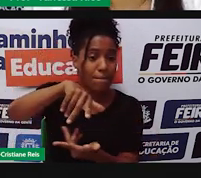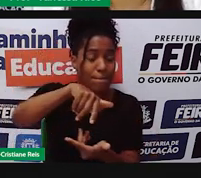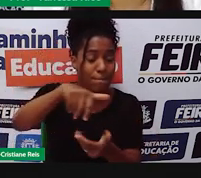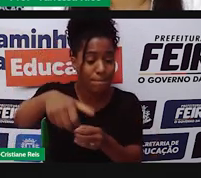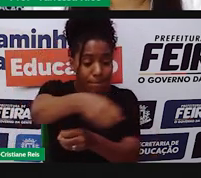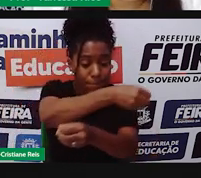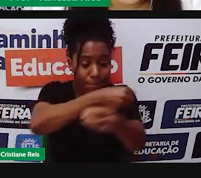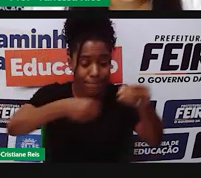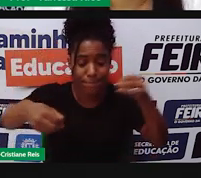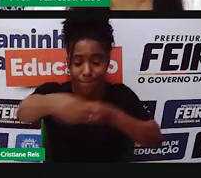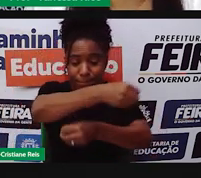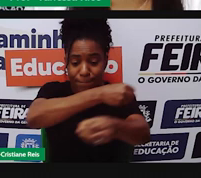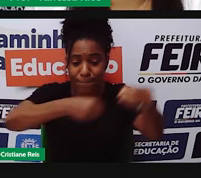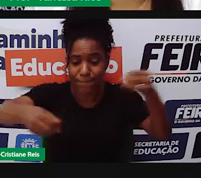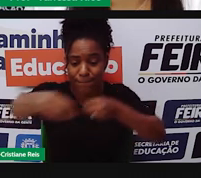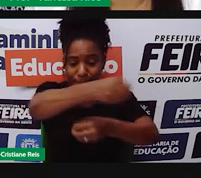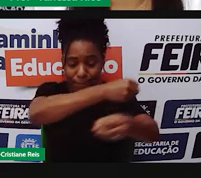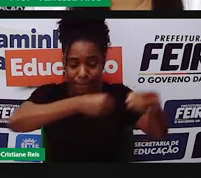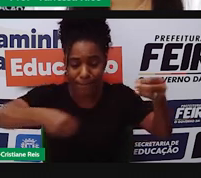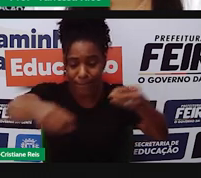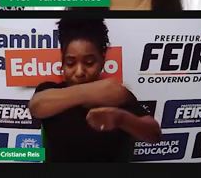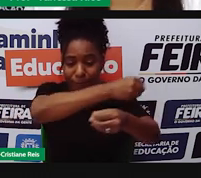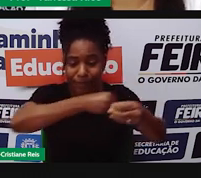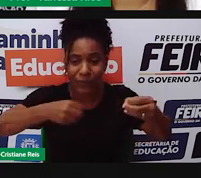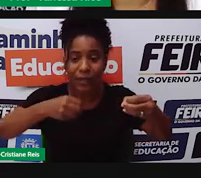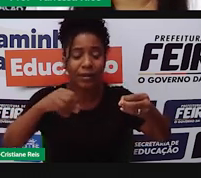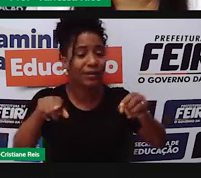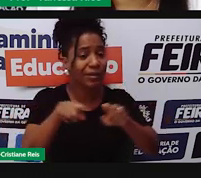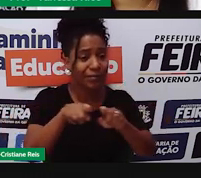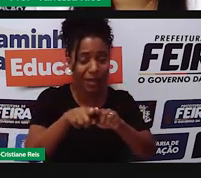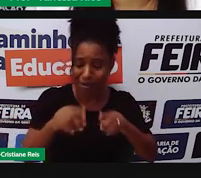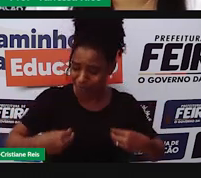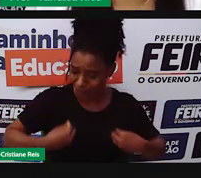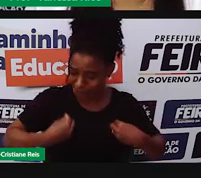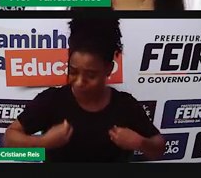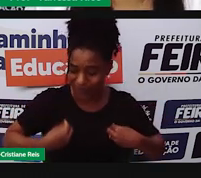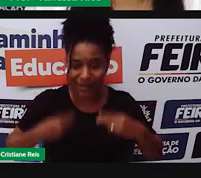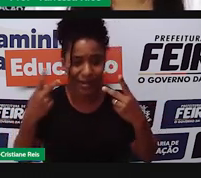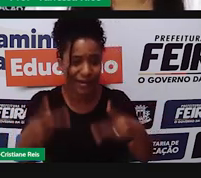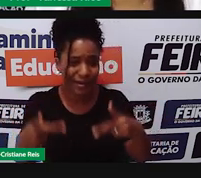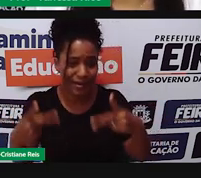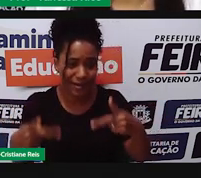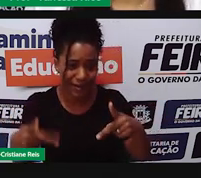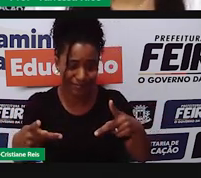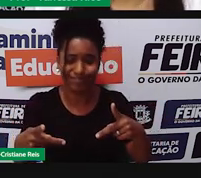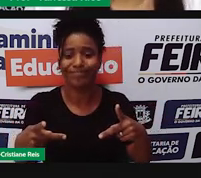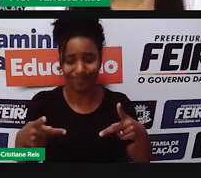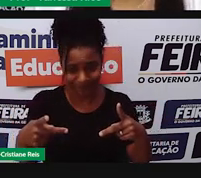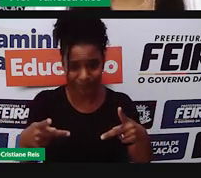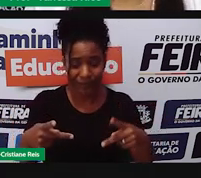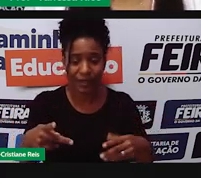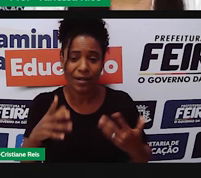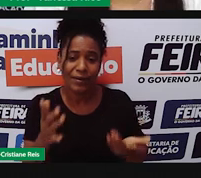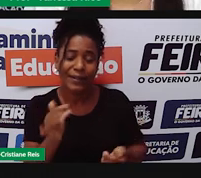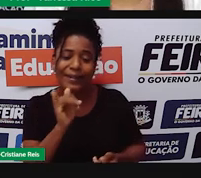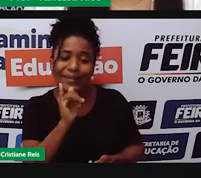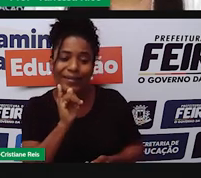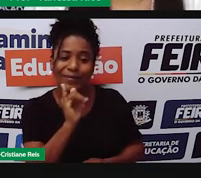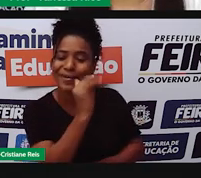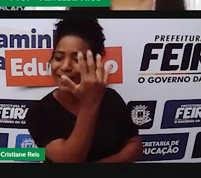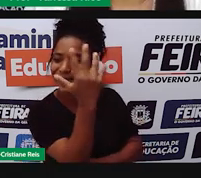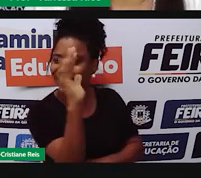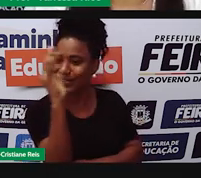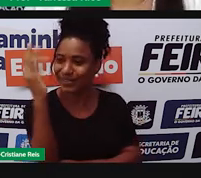toda forma de vida existente no planeta. O Sol é importante, por exemplo, com as plantas. Nós já estudamos aí